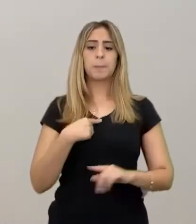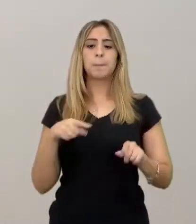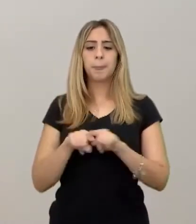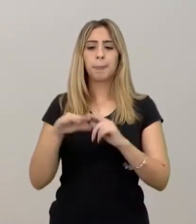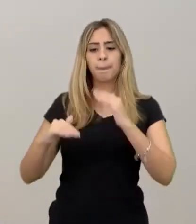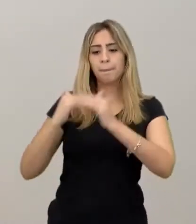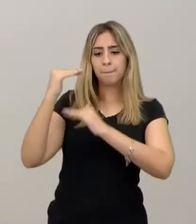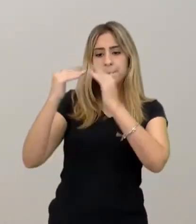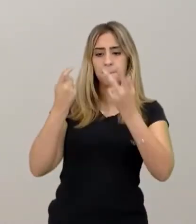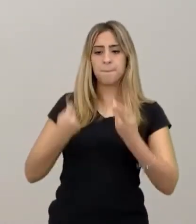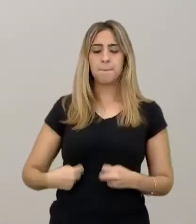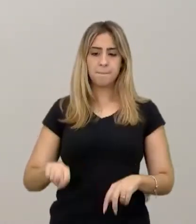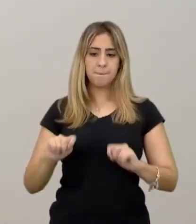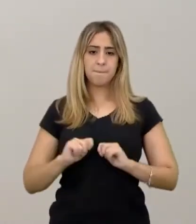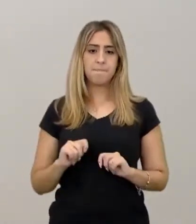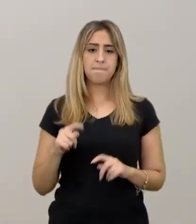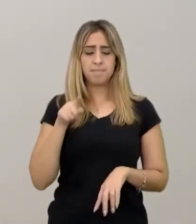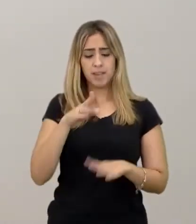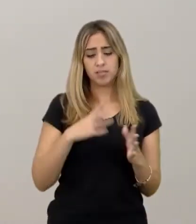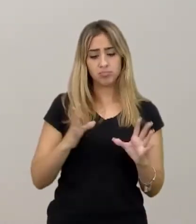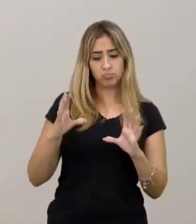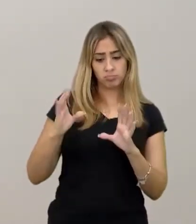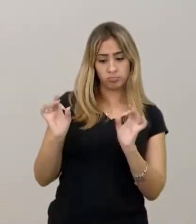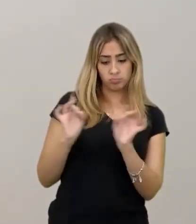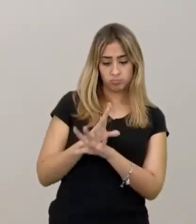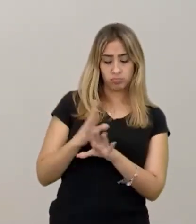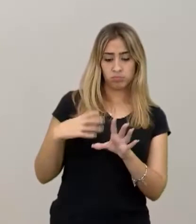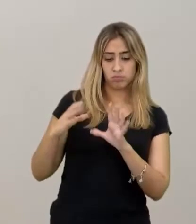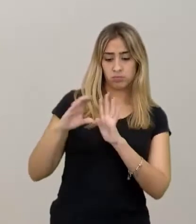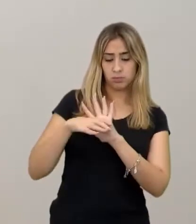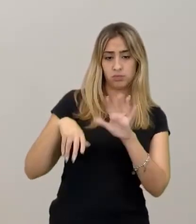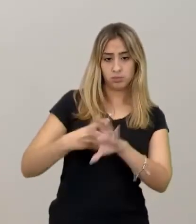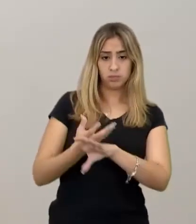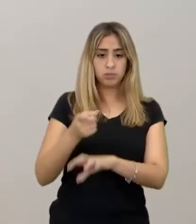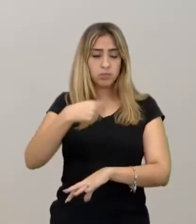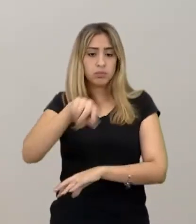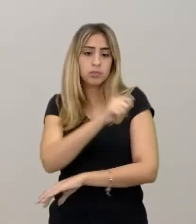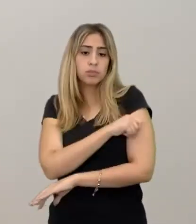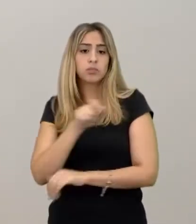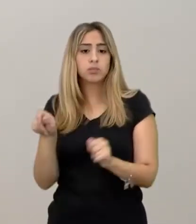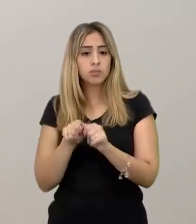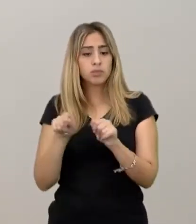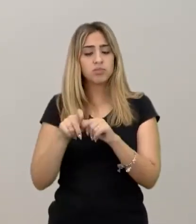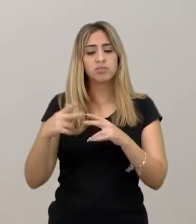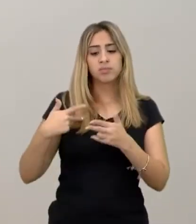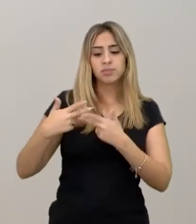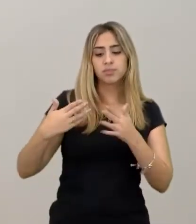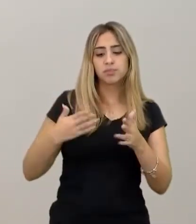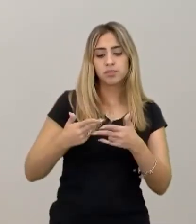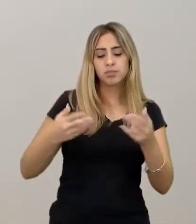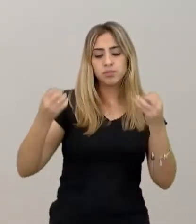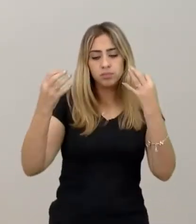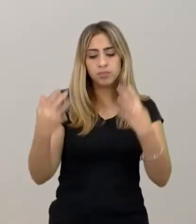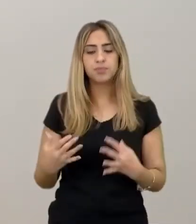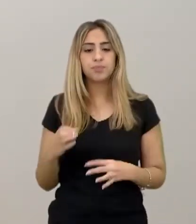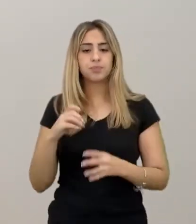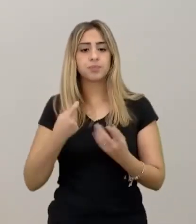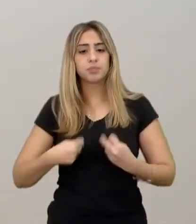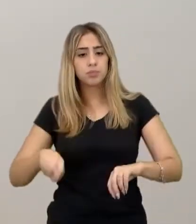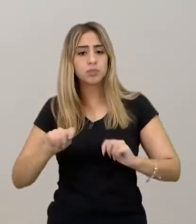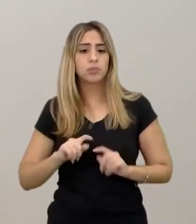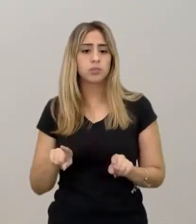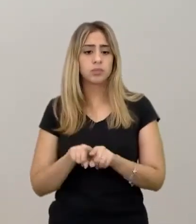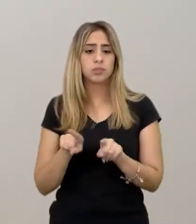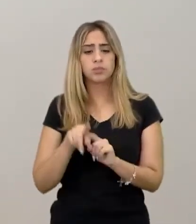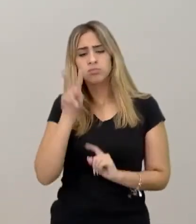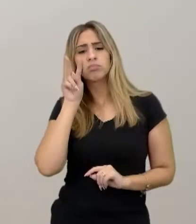o crescimento econômico, né? Inclusive, neste componente, os estudantes eles farão um protótipo de zoneamento ecológico econômico, né?